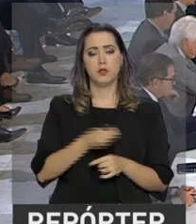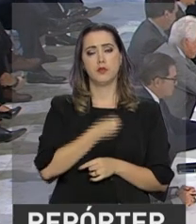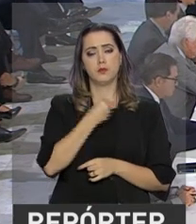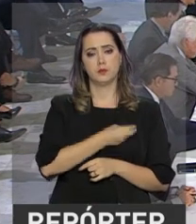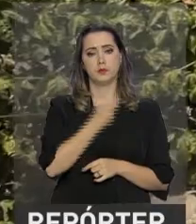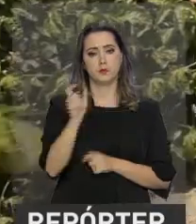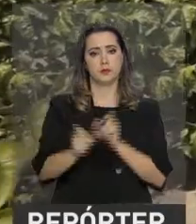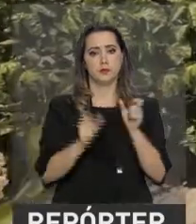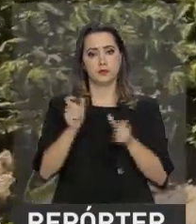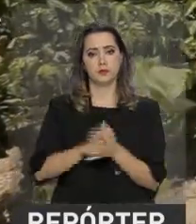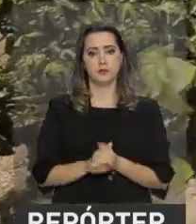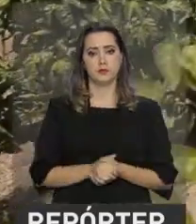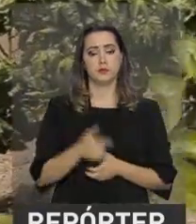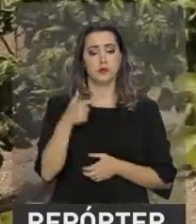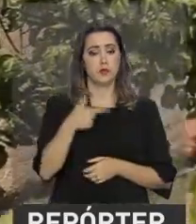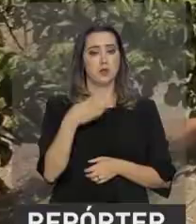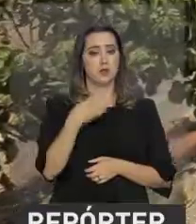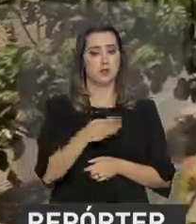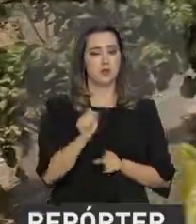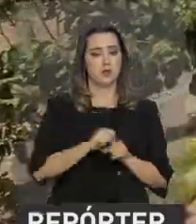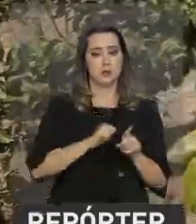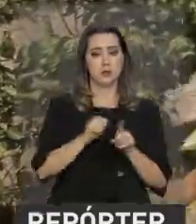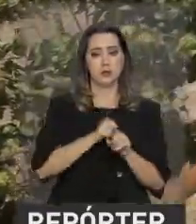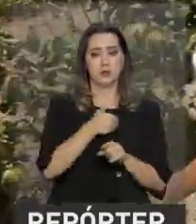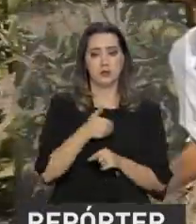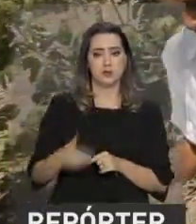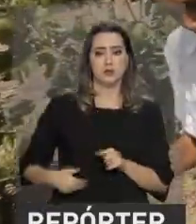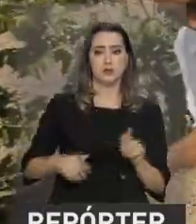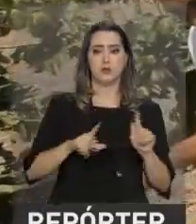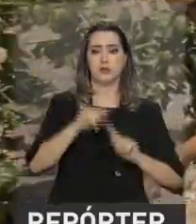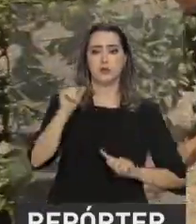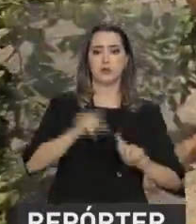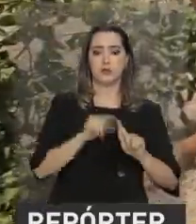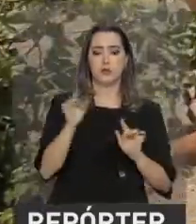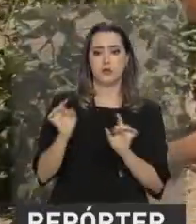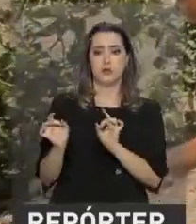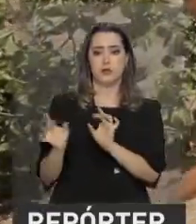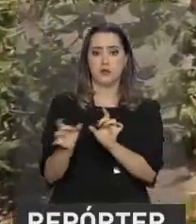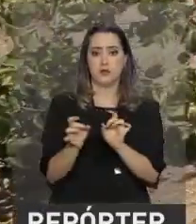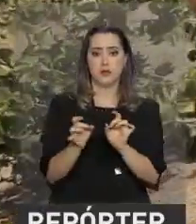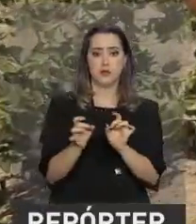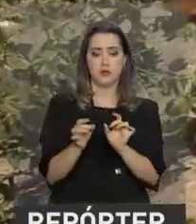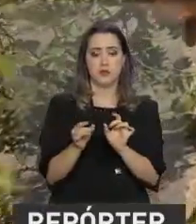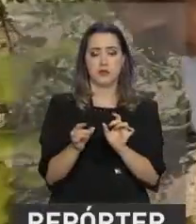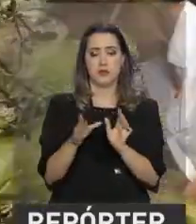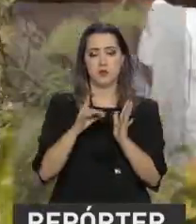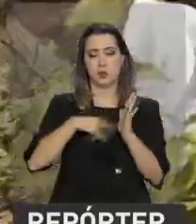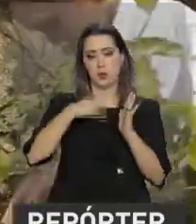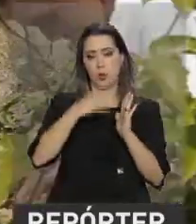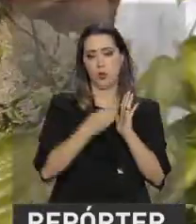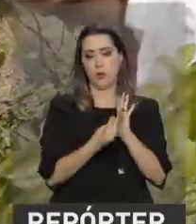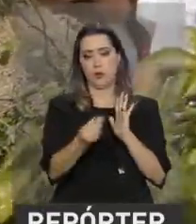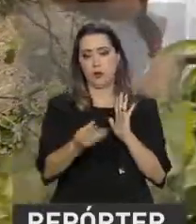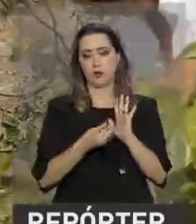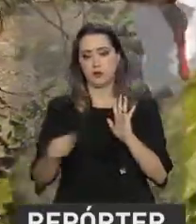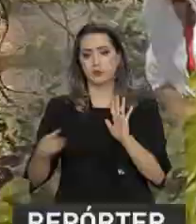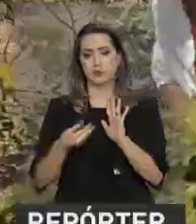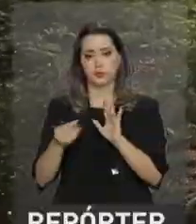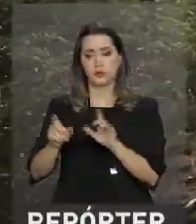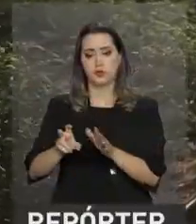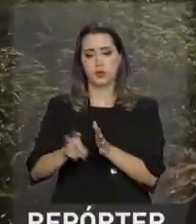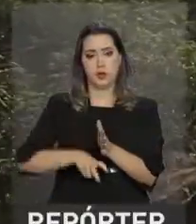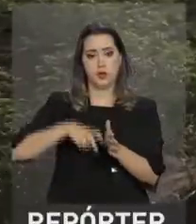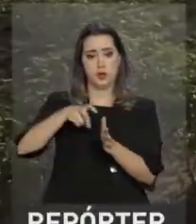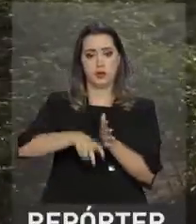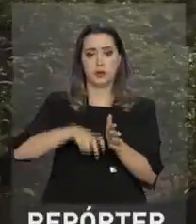das pessoas. Em 24 meses de governo, houve recorde na concessão de títulos de propriedades agrárias e urbanas.